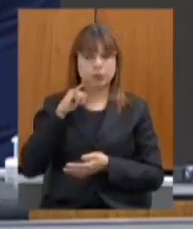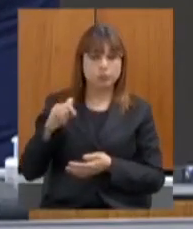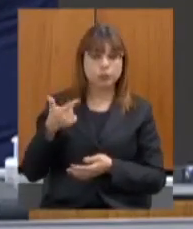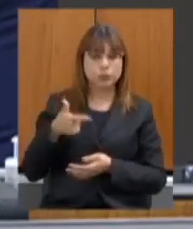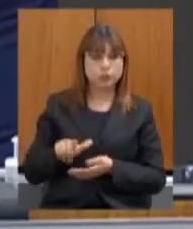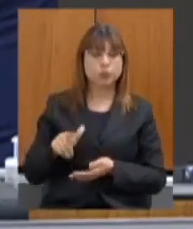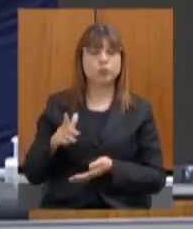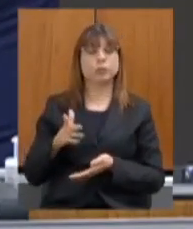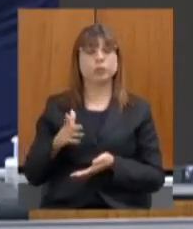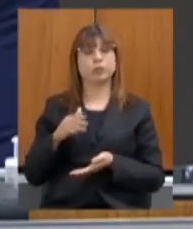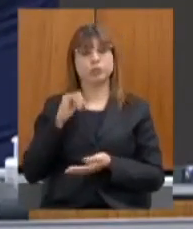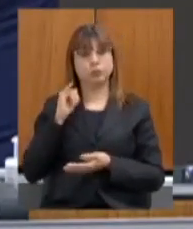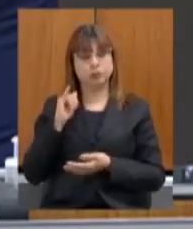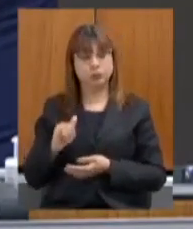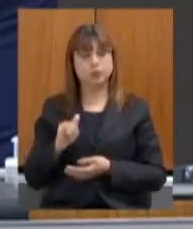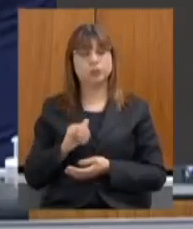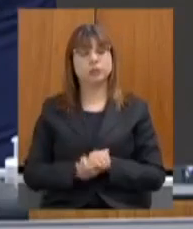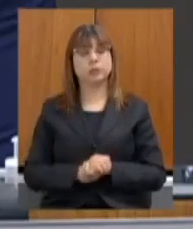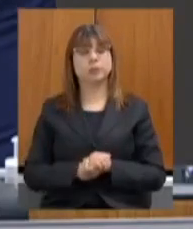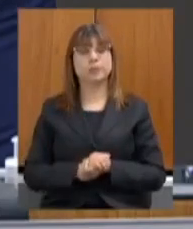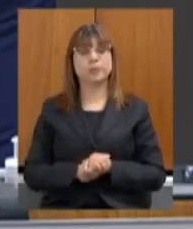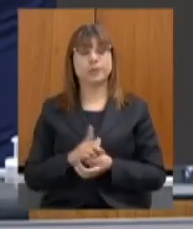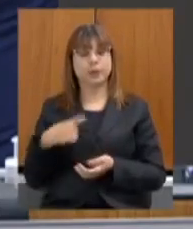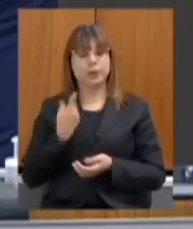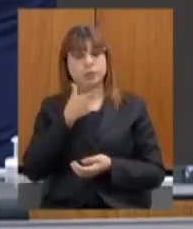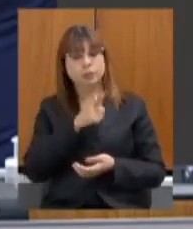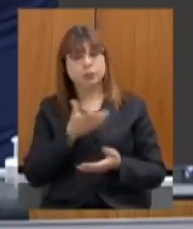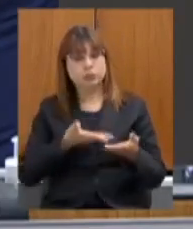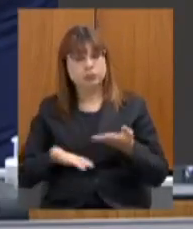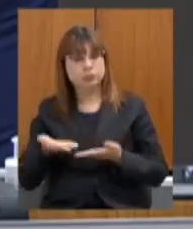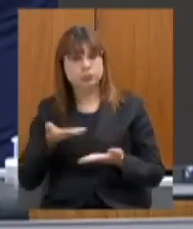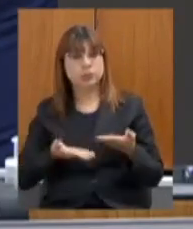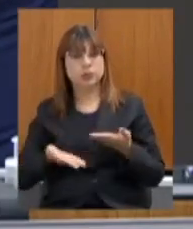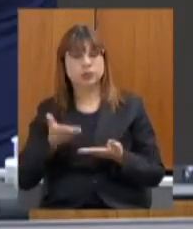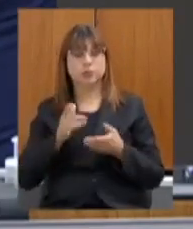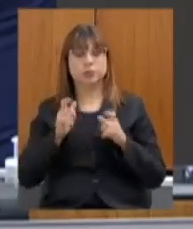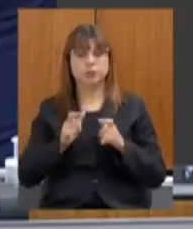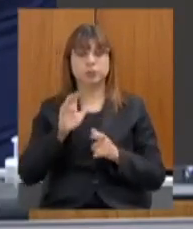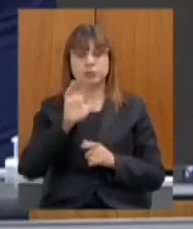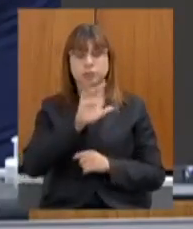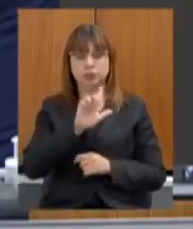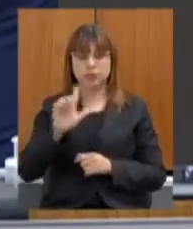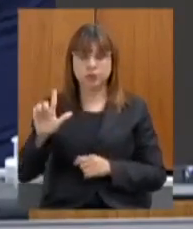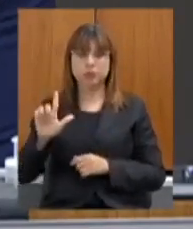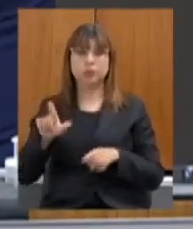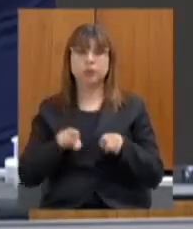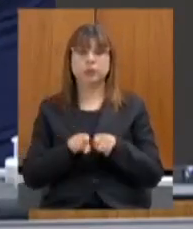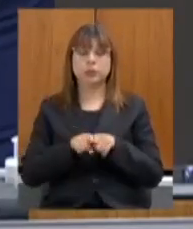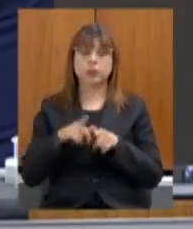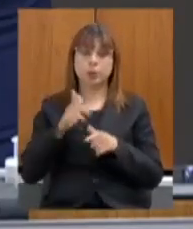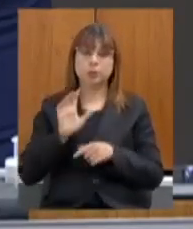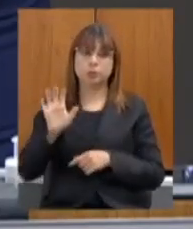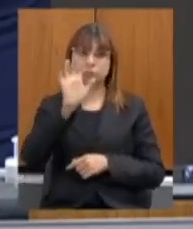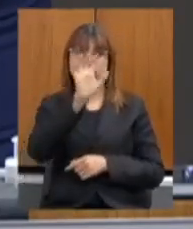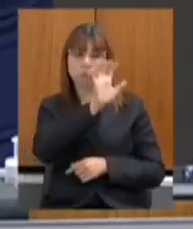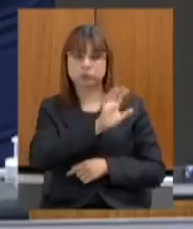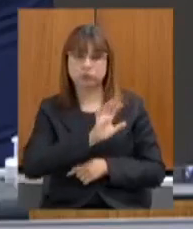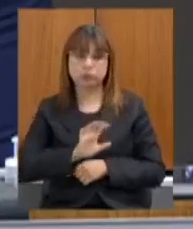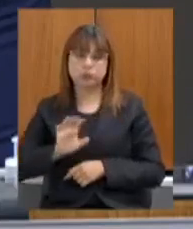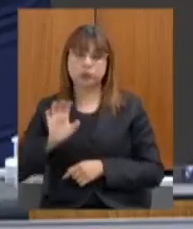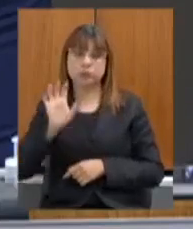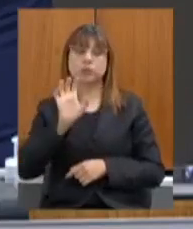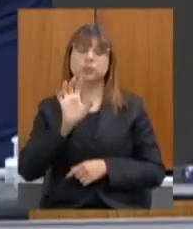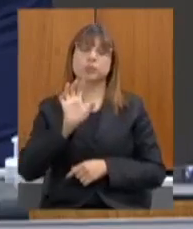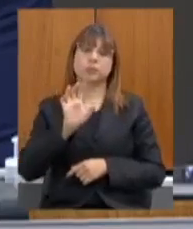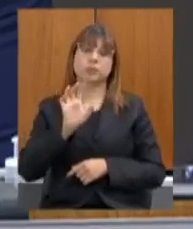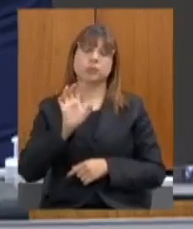propondo aqui para que a gente possa fazer o atendimento à região leste e demais regiões do nosso Estado que estão passando por